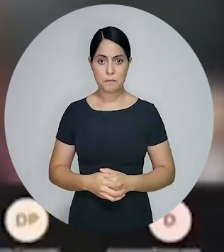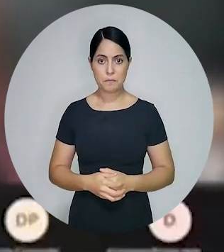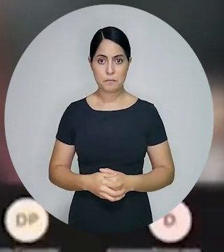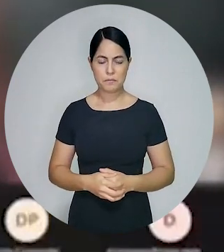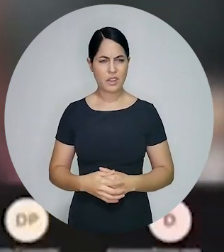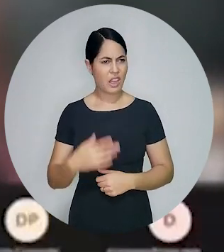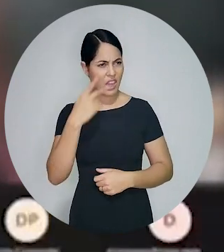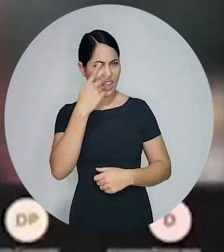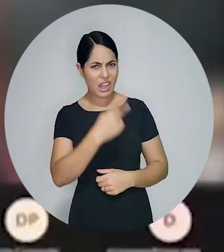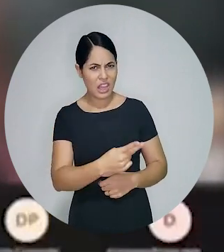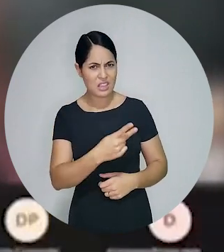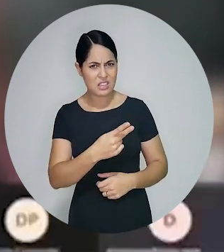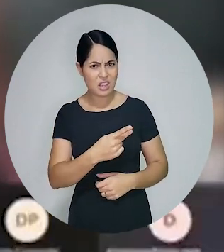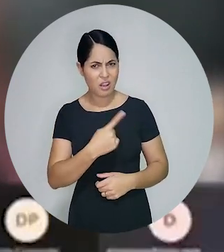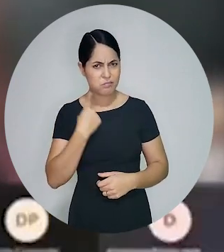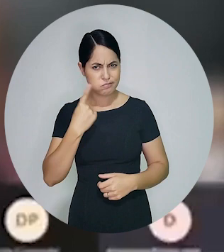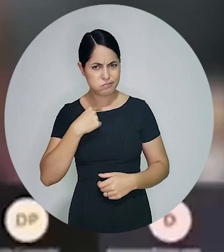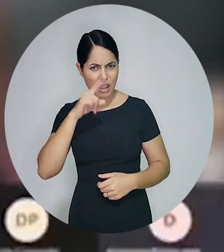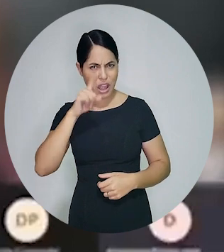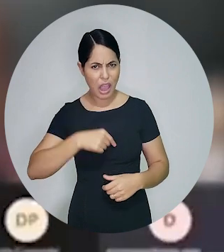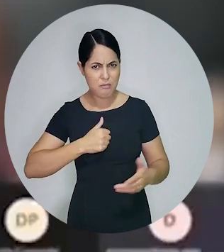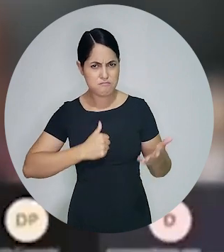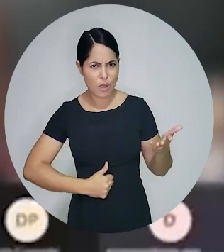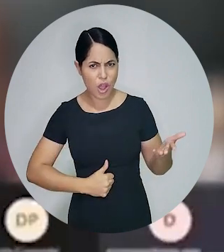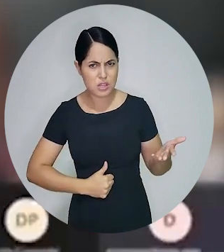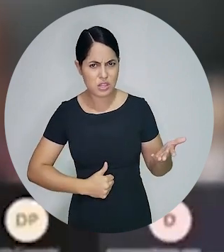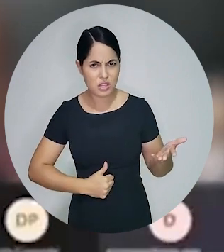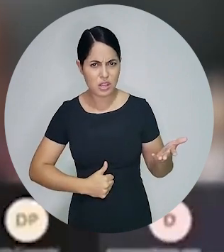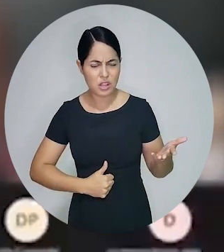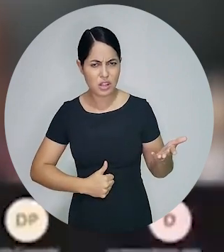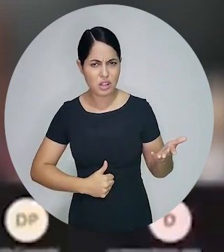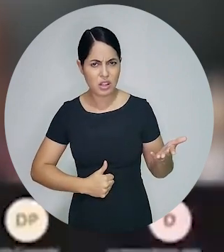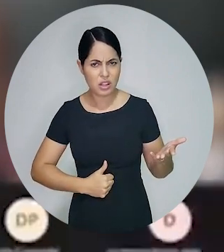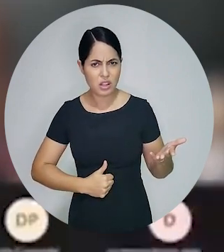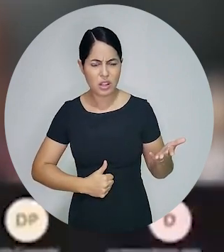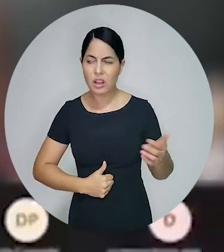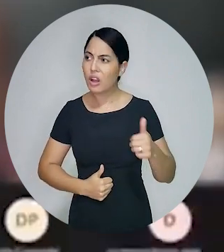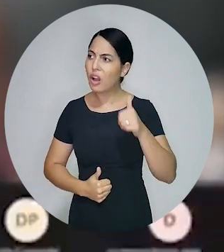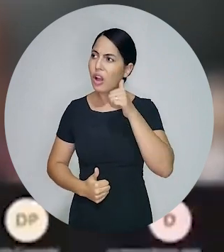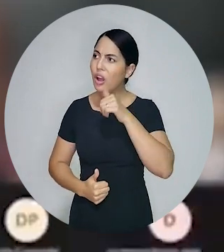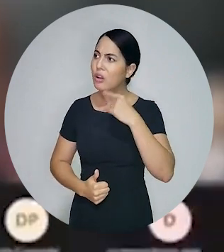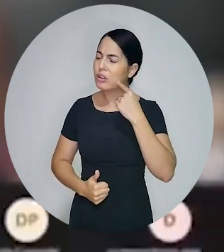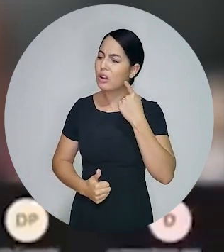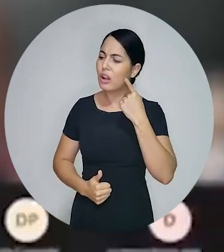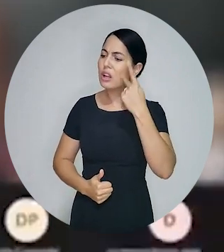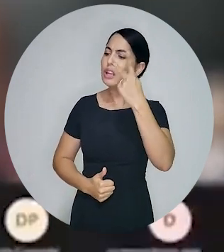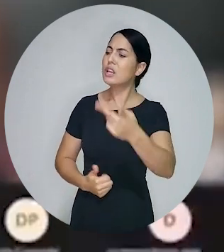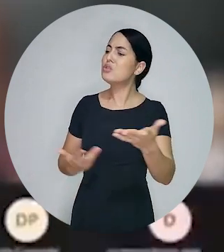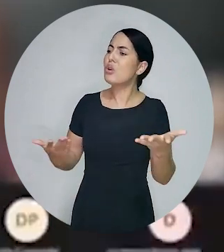não? Os advogados são bosses, advogados. Doutora!